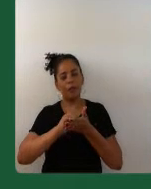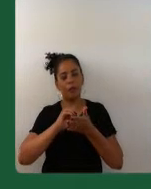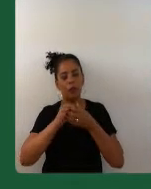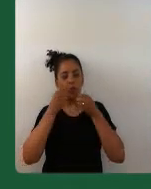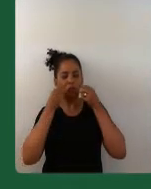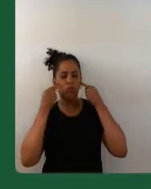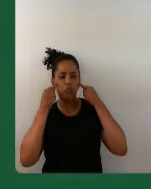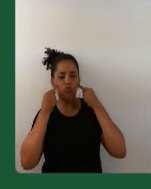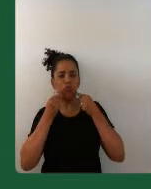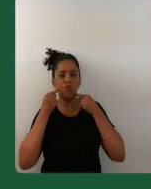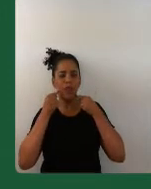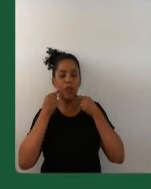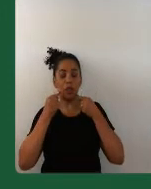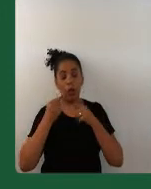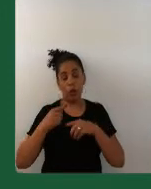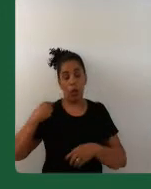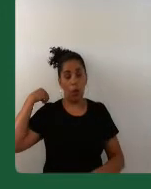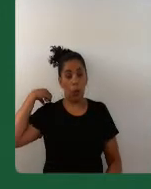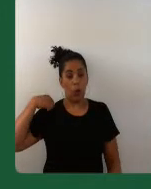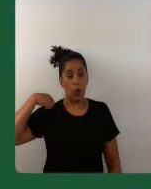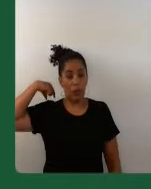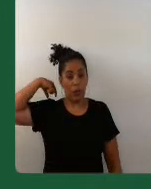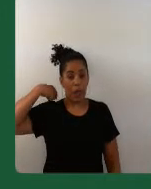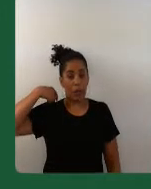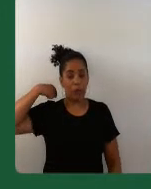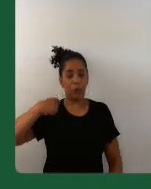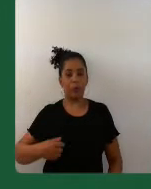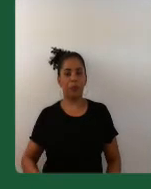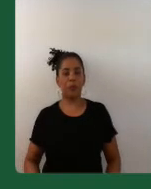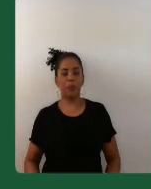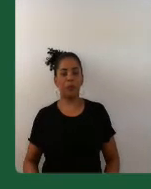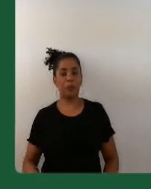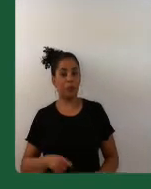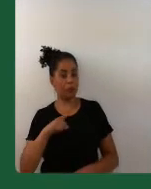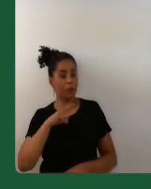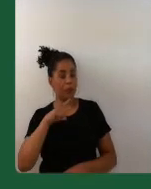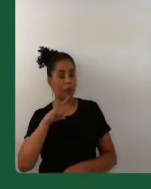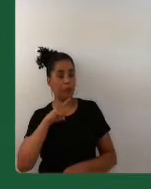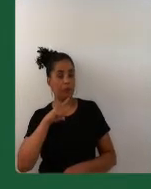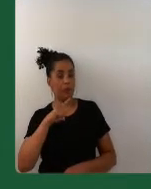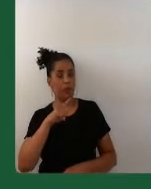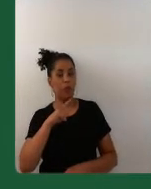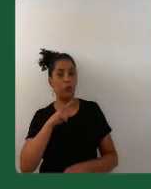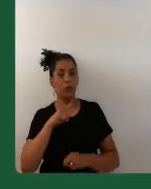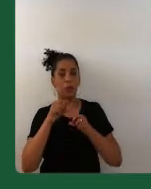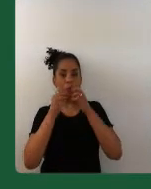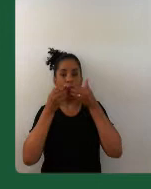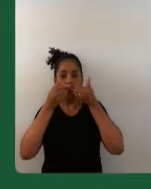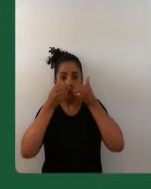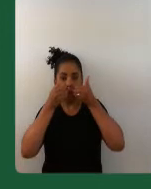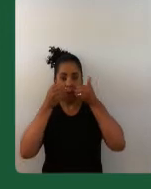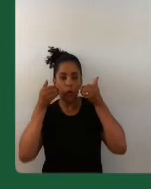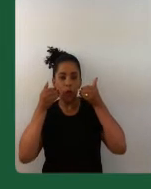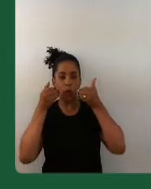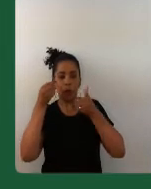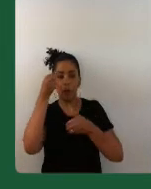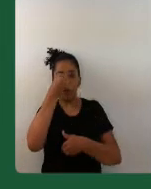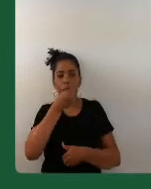retiradas da costela, né? Também temos as fissuras raras de face,